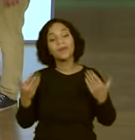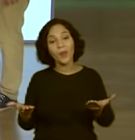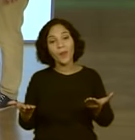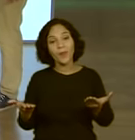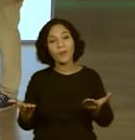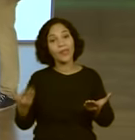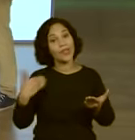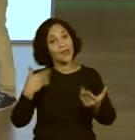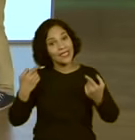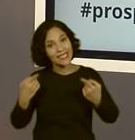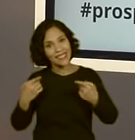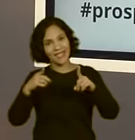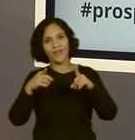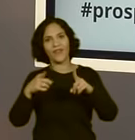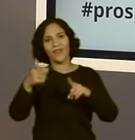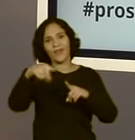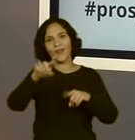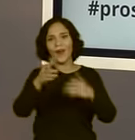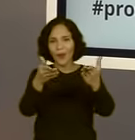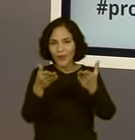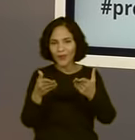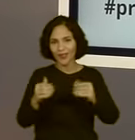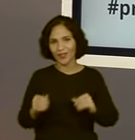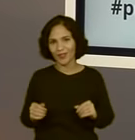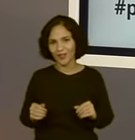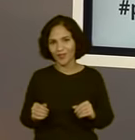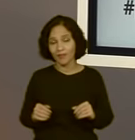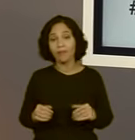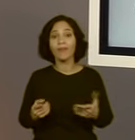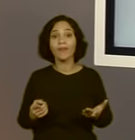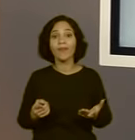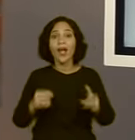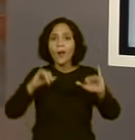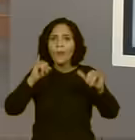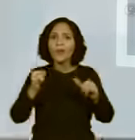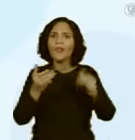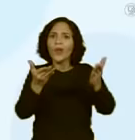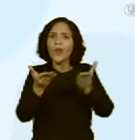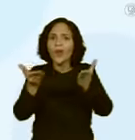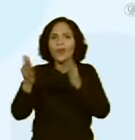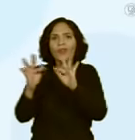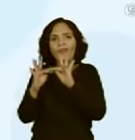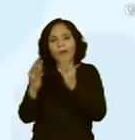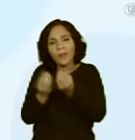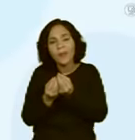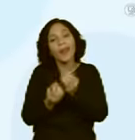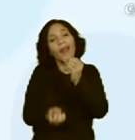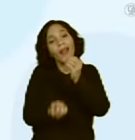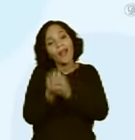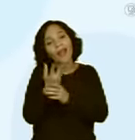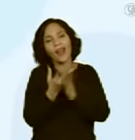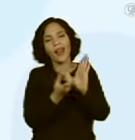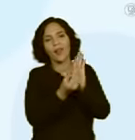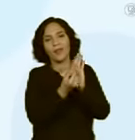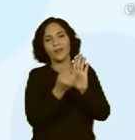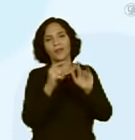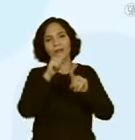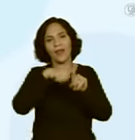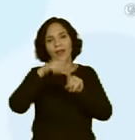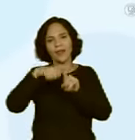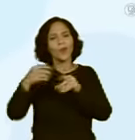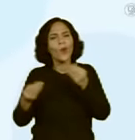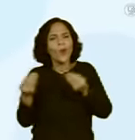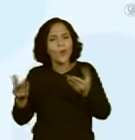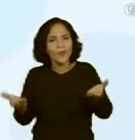Obrigada. E aí fica um desafio e um convite para você. Que tal convidar a sua família para fazer um orçamento mensal?